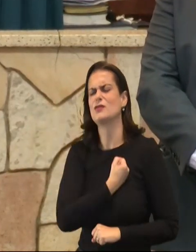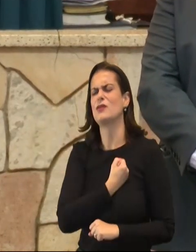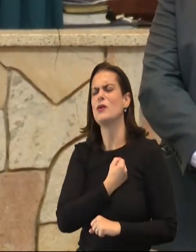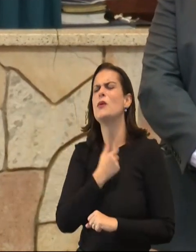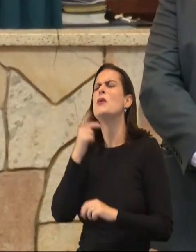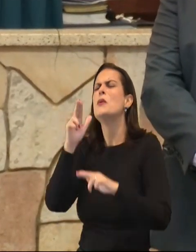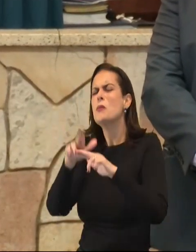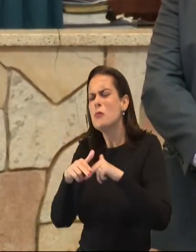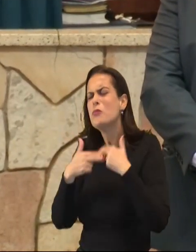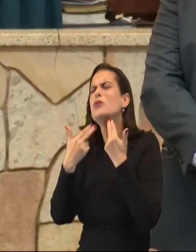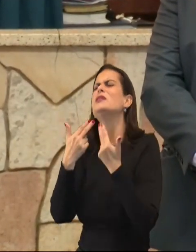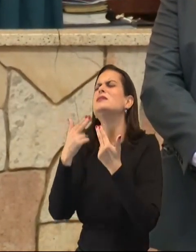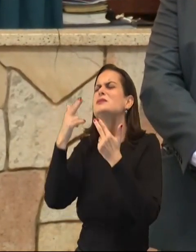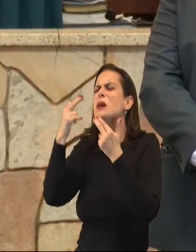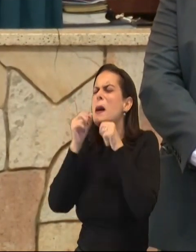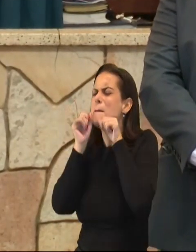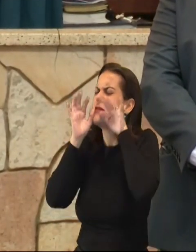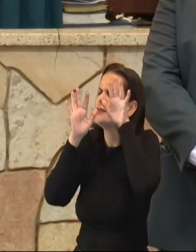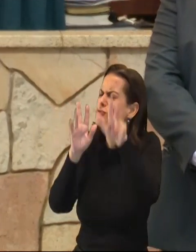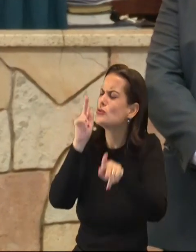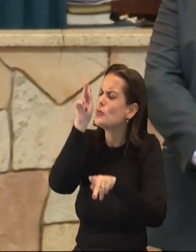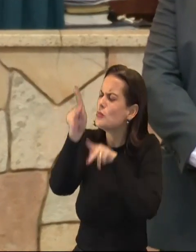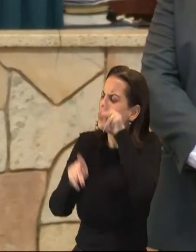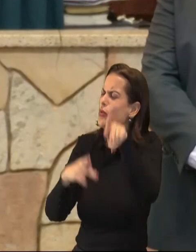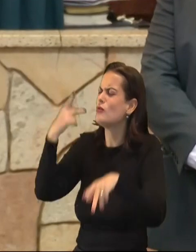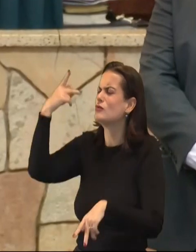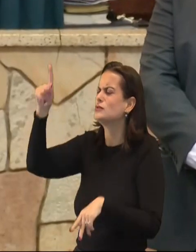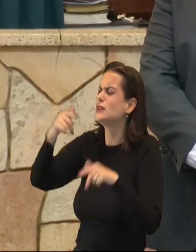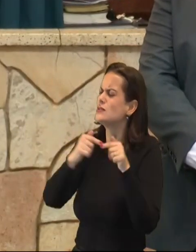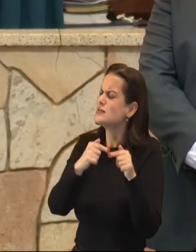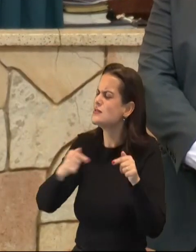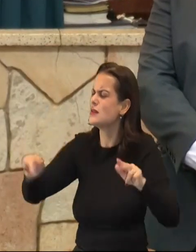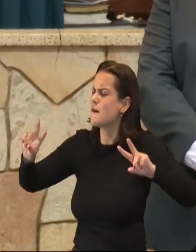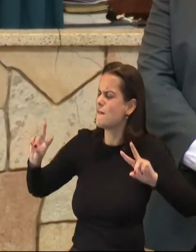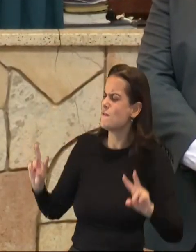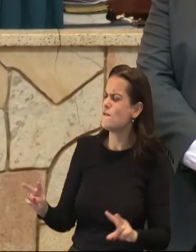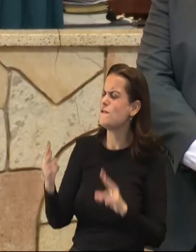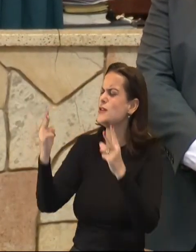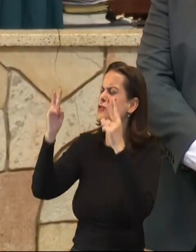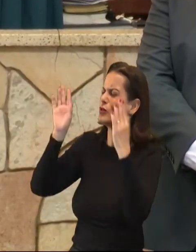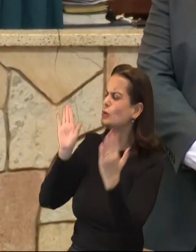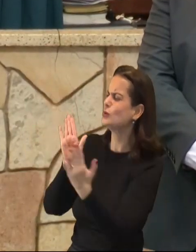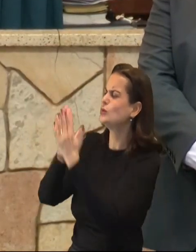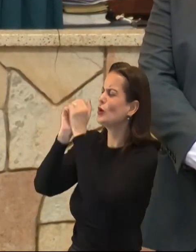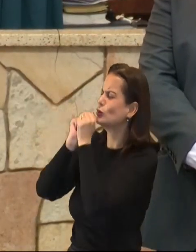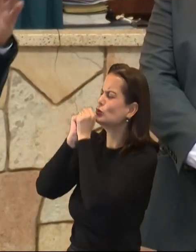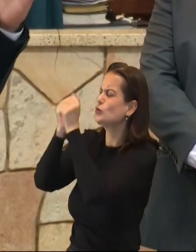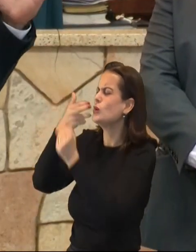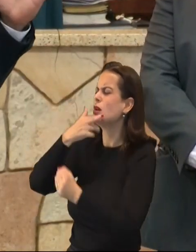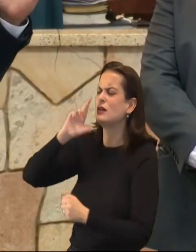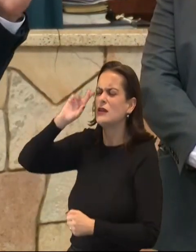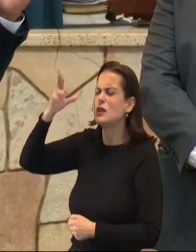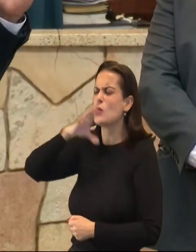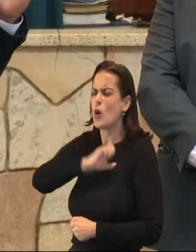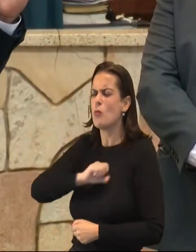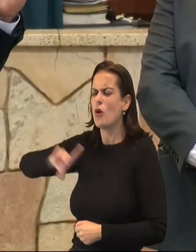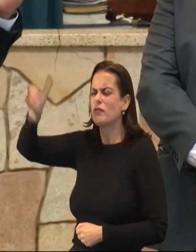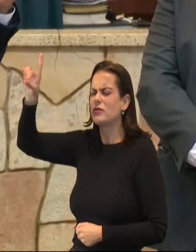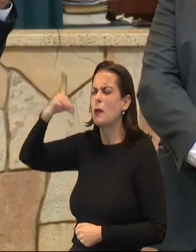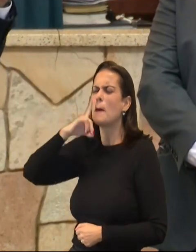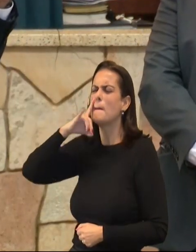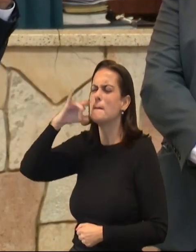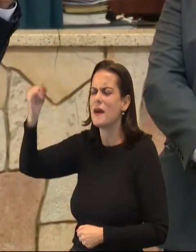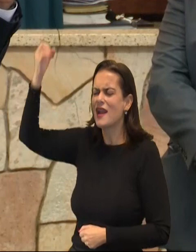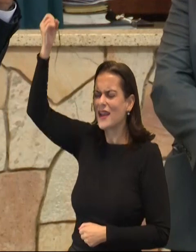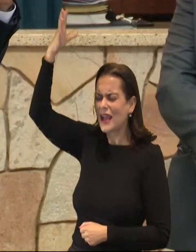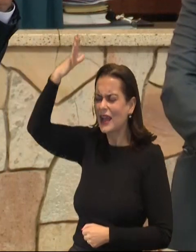uma vez, abençoa o Teu povo, ó Pai, nos dar uma semana de vitória na presença do Senhor. E que o amor de Deus, o nosso Pai,